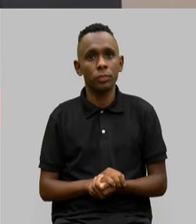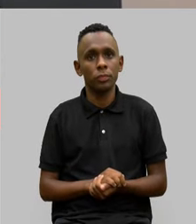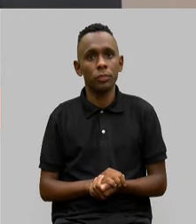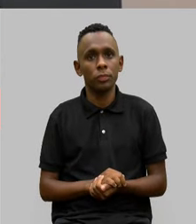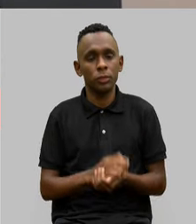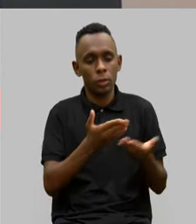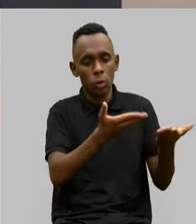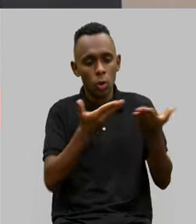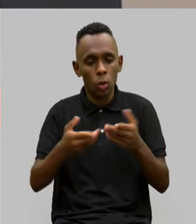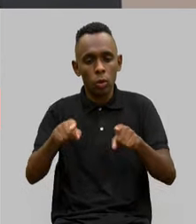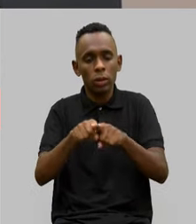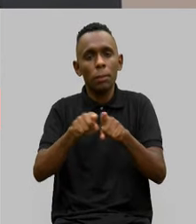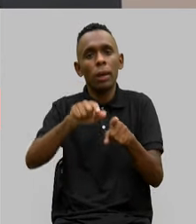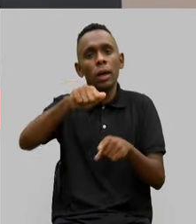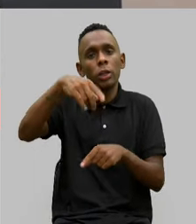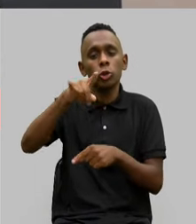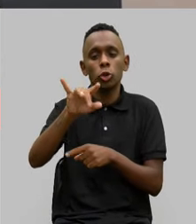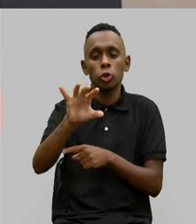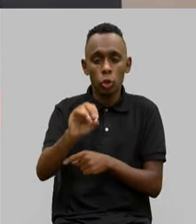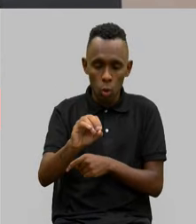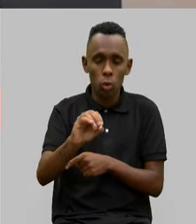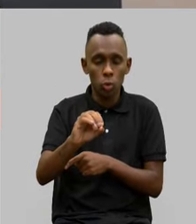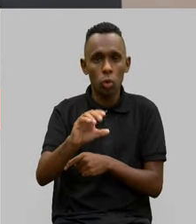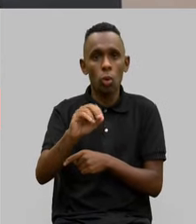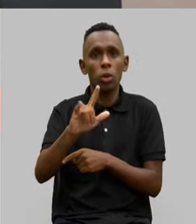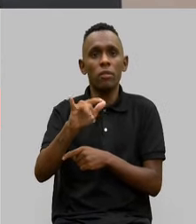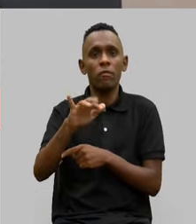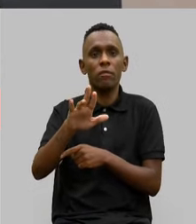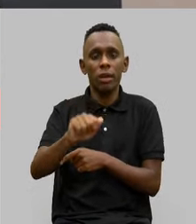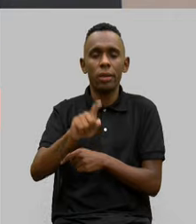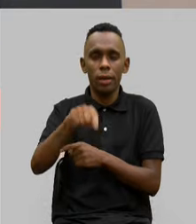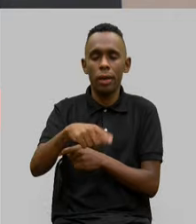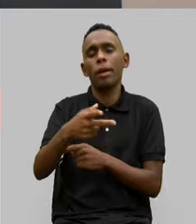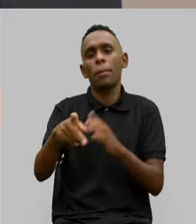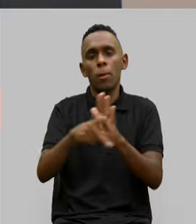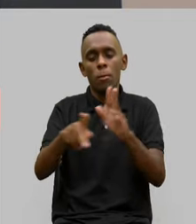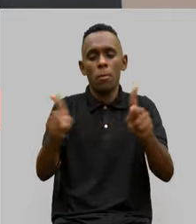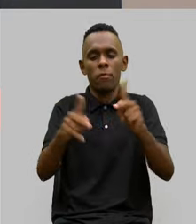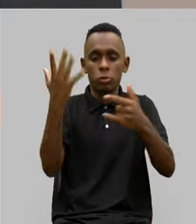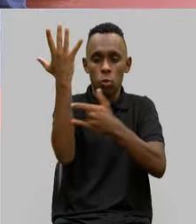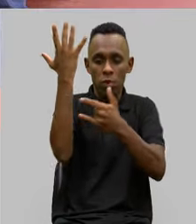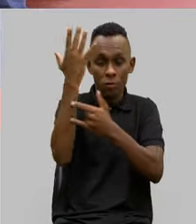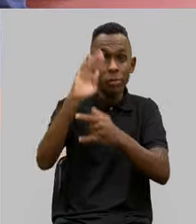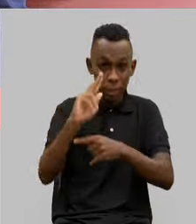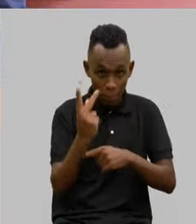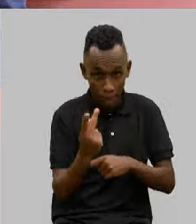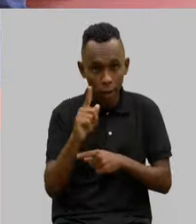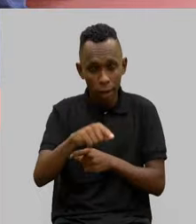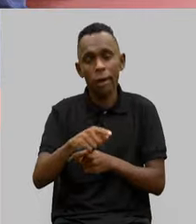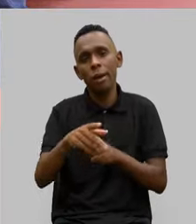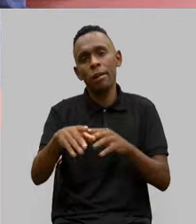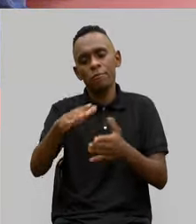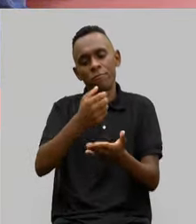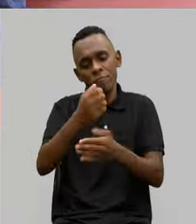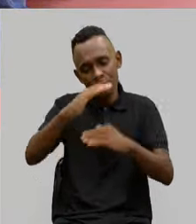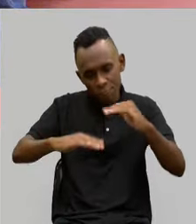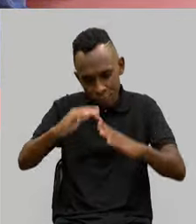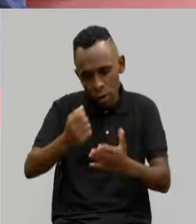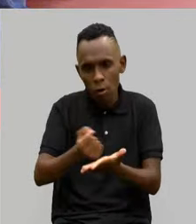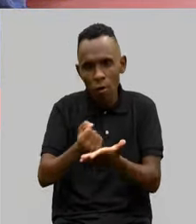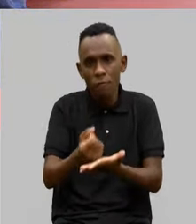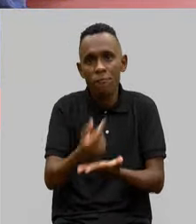conosco Carlos olira professor da UFMG em Belo Horizonte graduação em farmácia pela